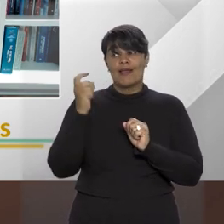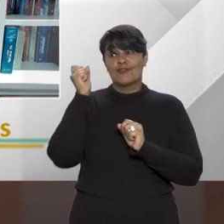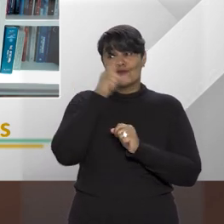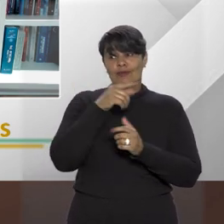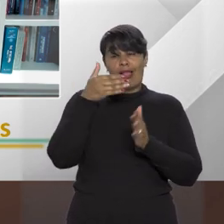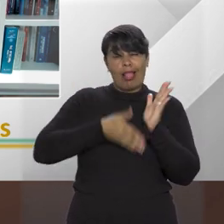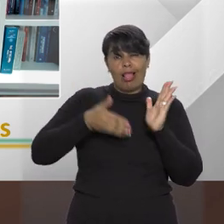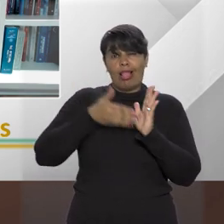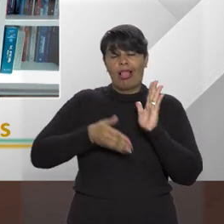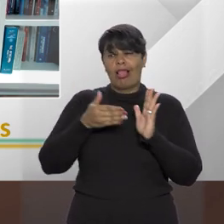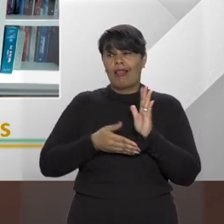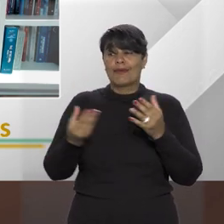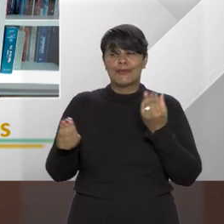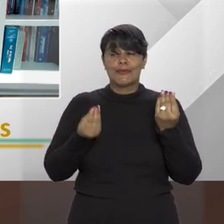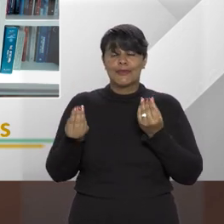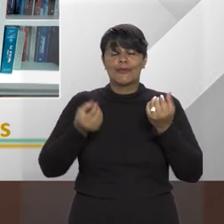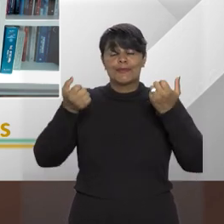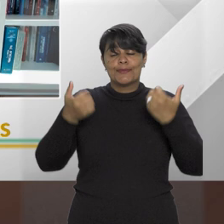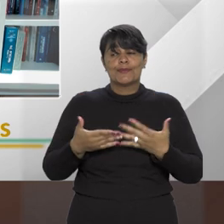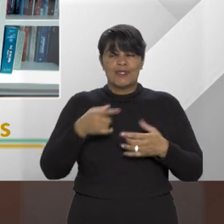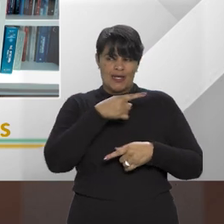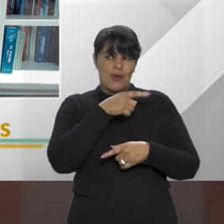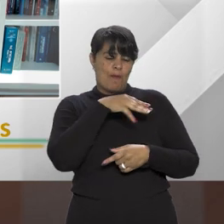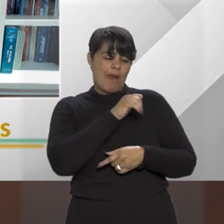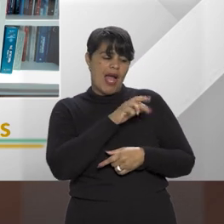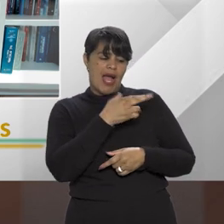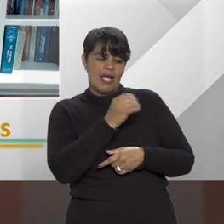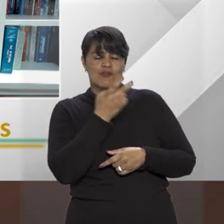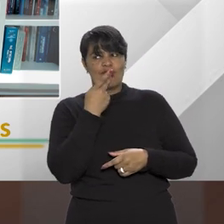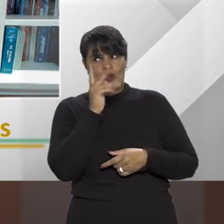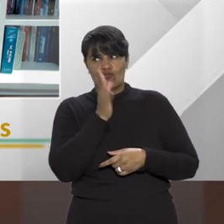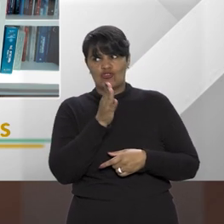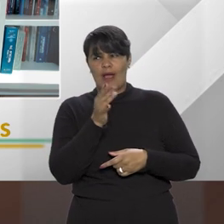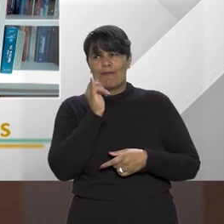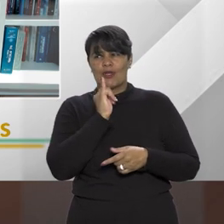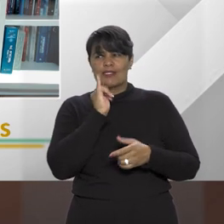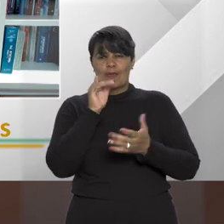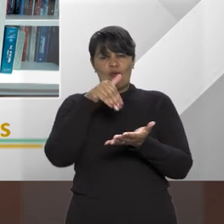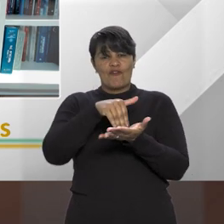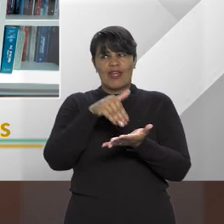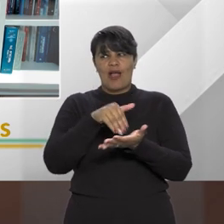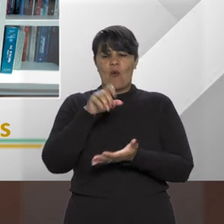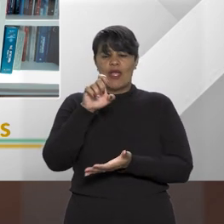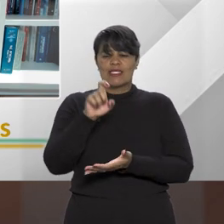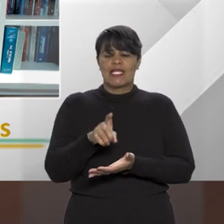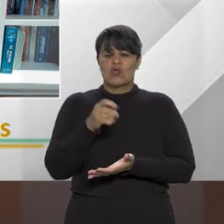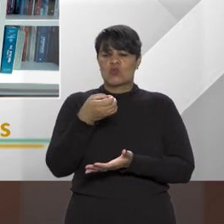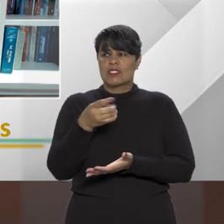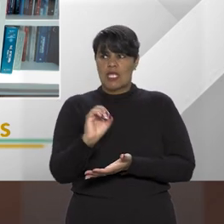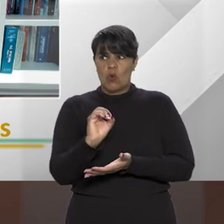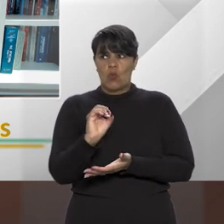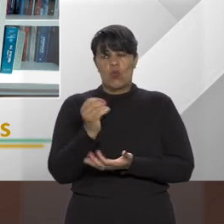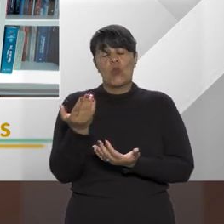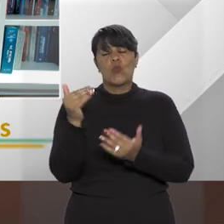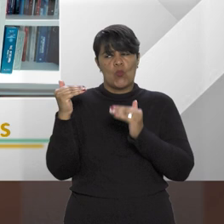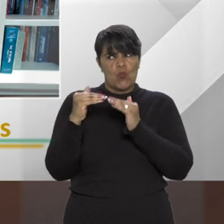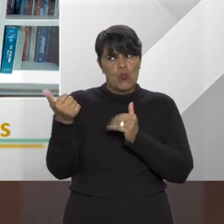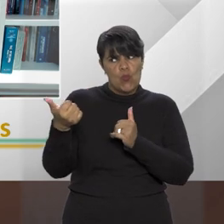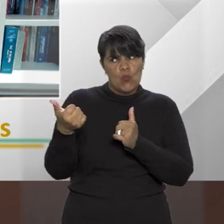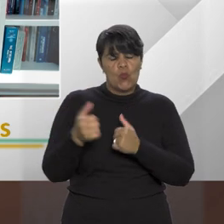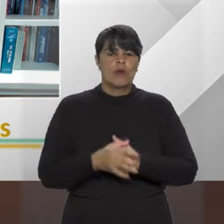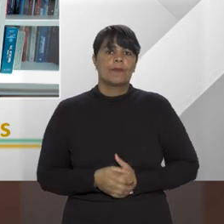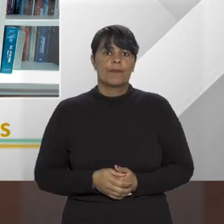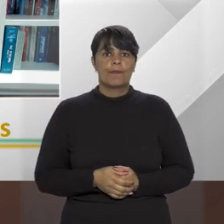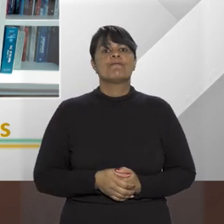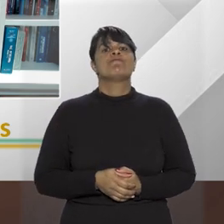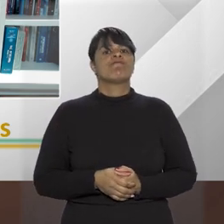da execução, o senhor concorda com isso? Sem dúvida, a execução é o principal gargalo do país, sem dúvida. Não há, eu